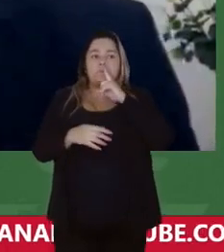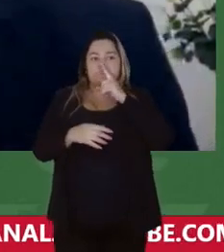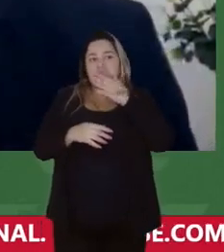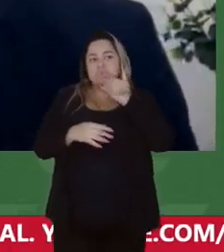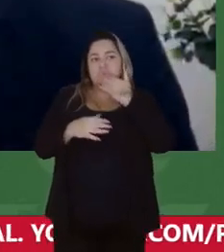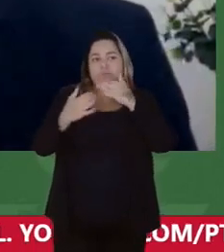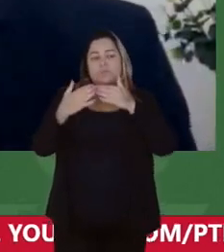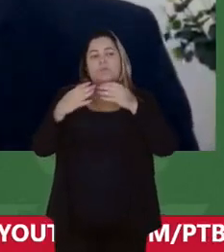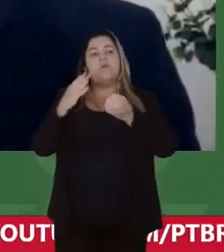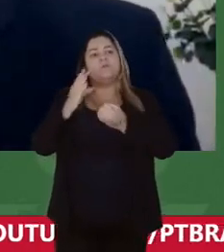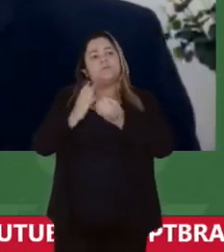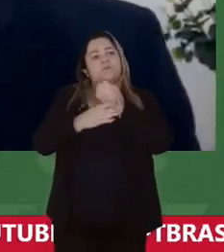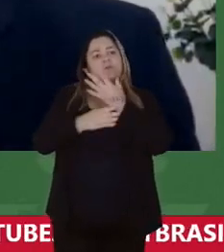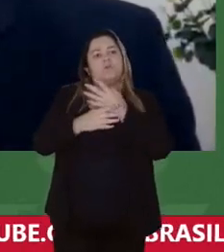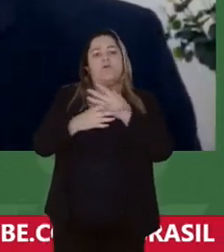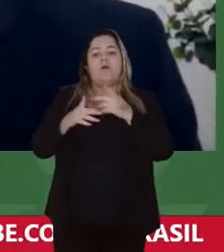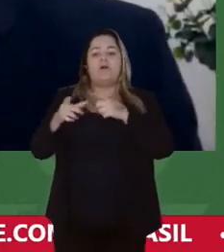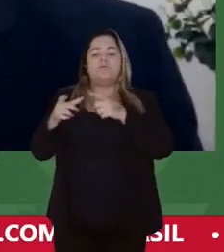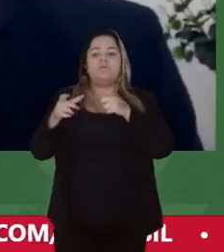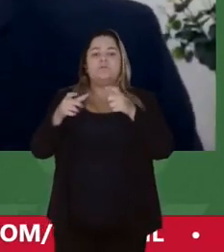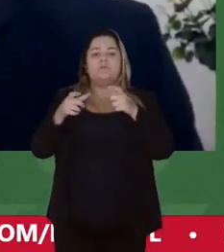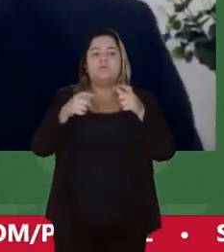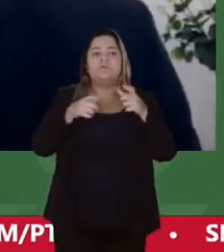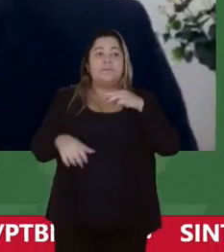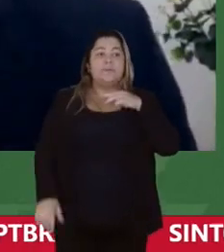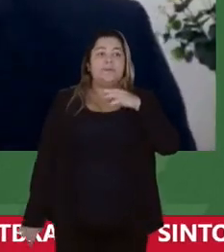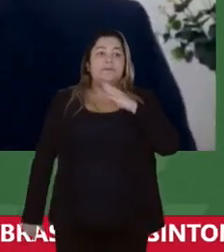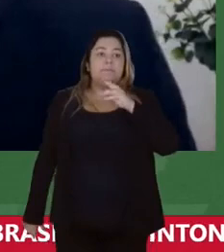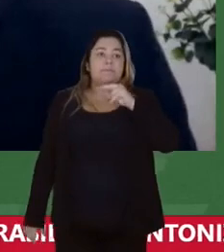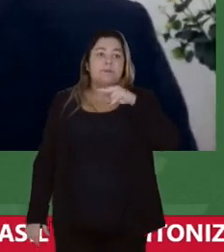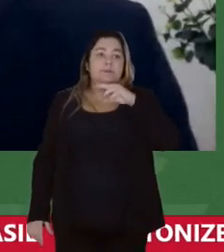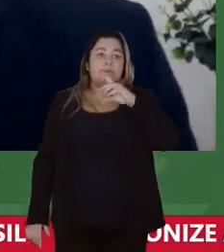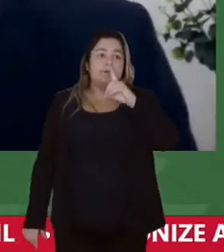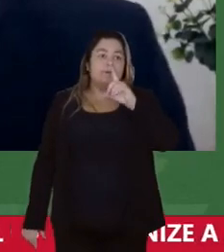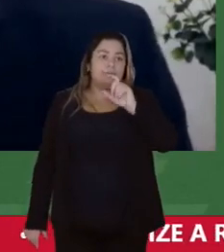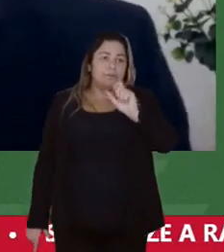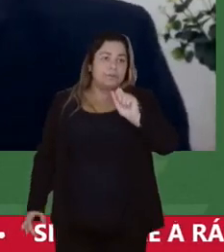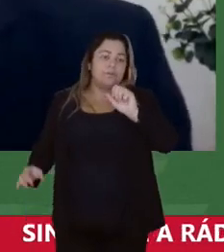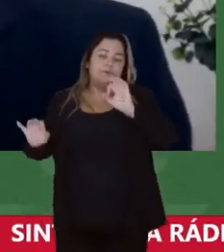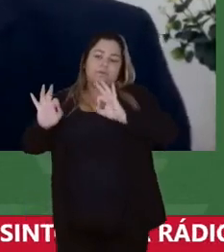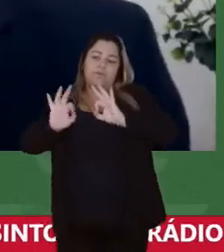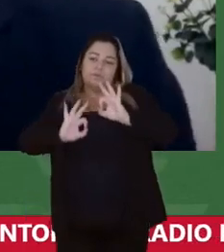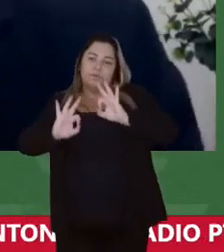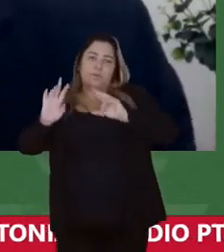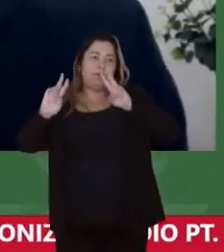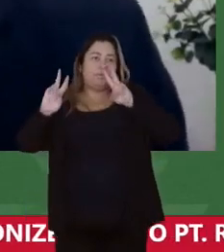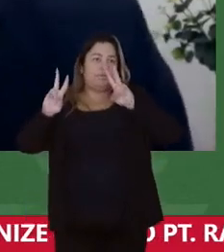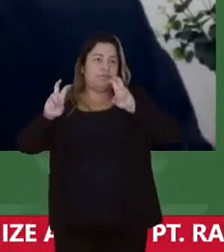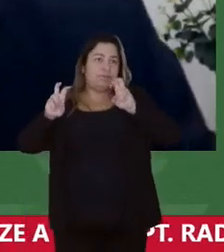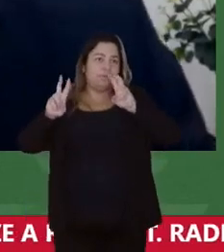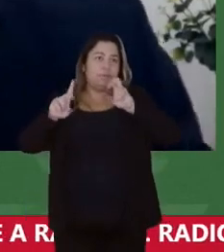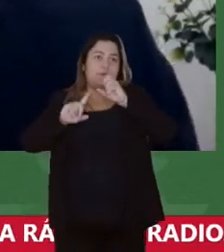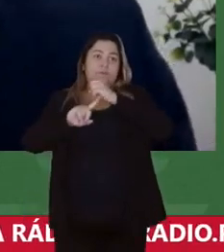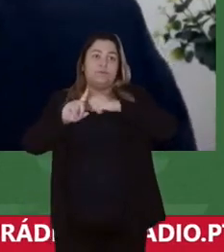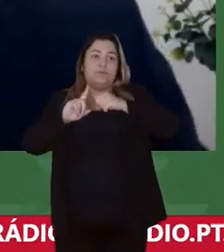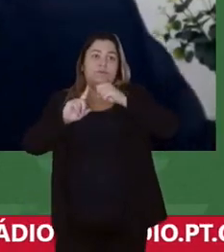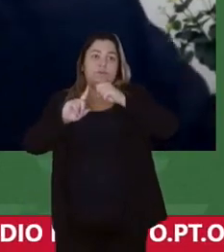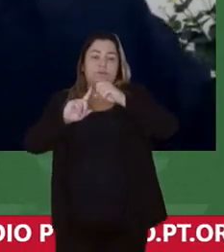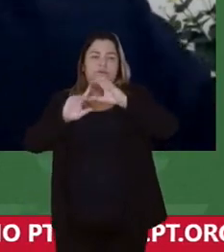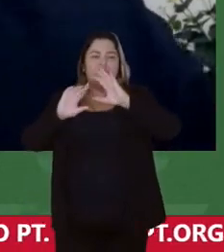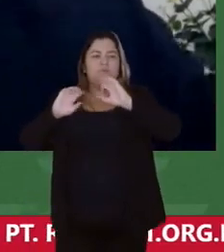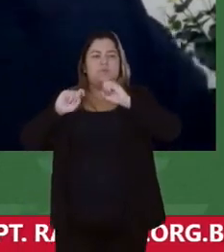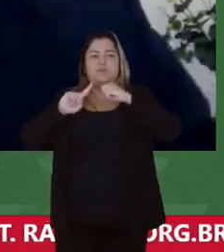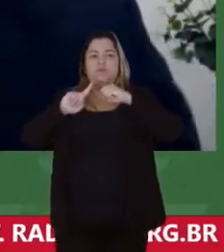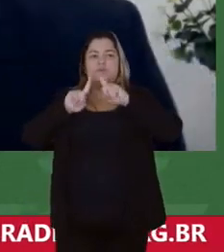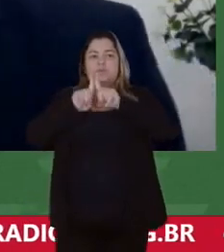Nós estamos criando vários setoriais na bancada, porque nós estamos organizando seminários temáticos de resistência, travessia